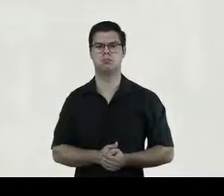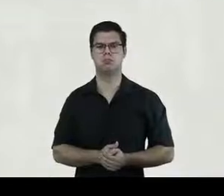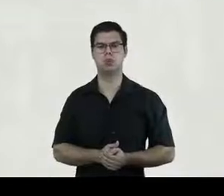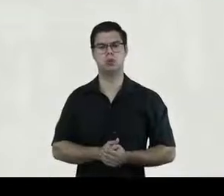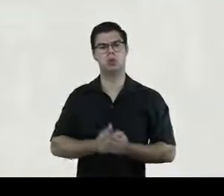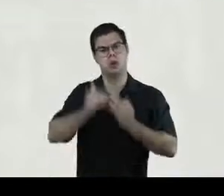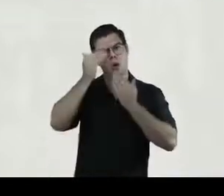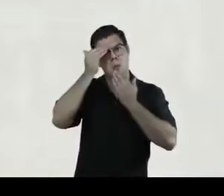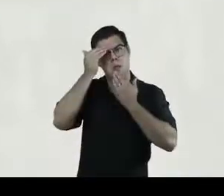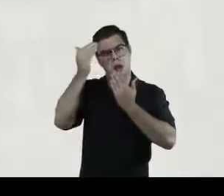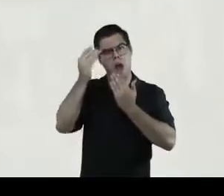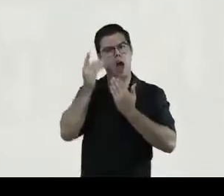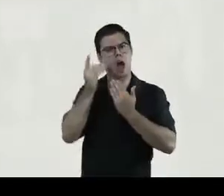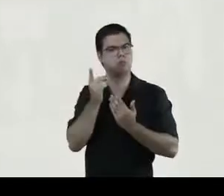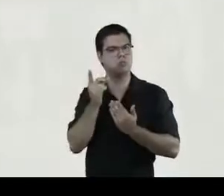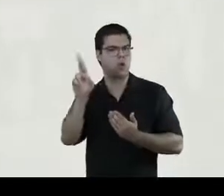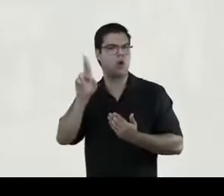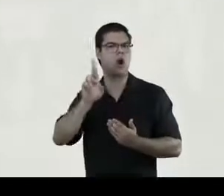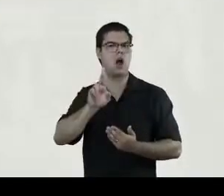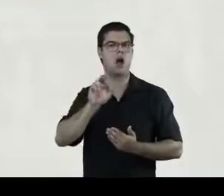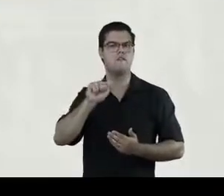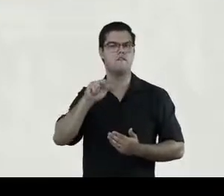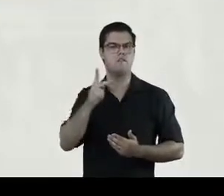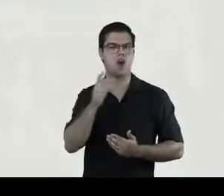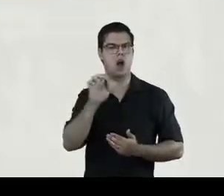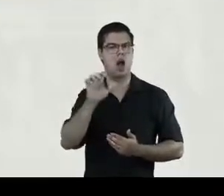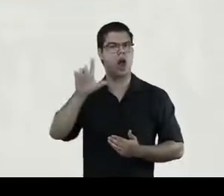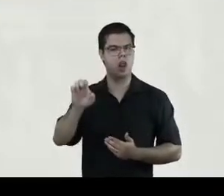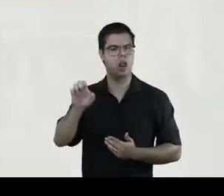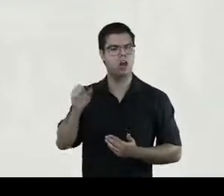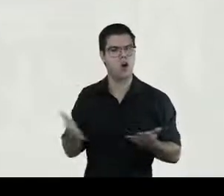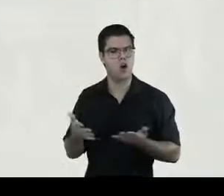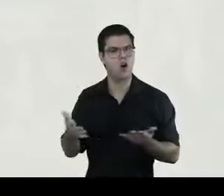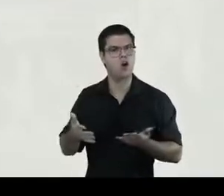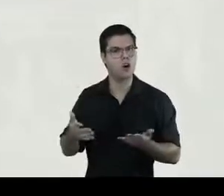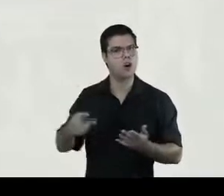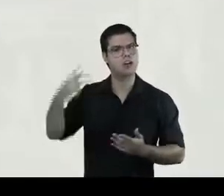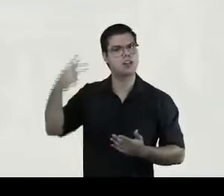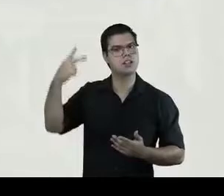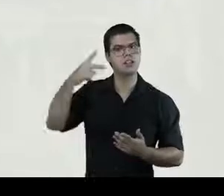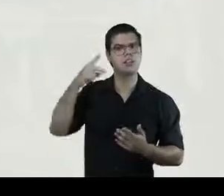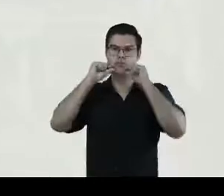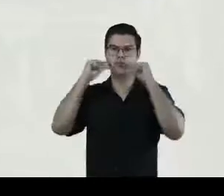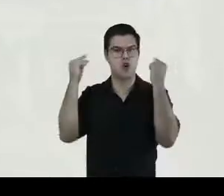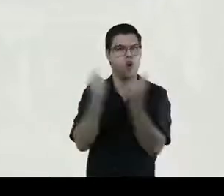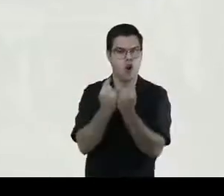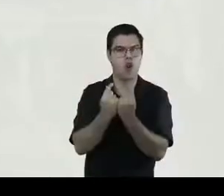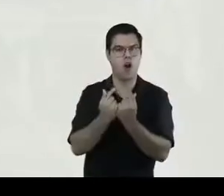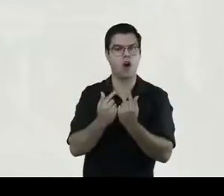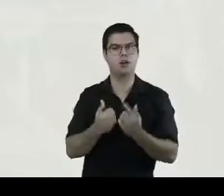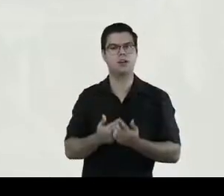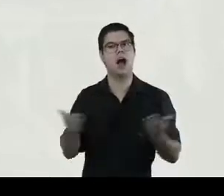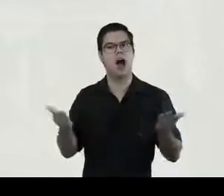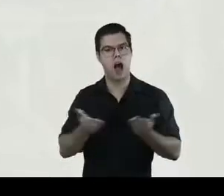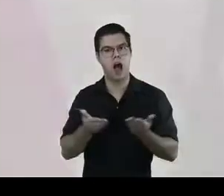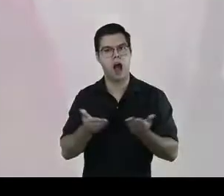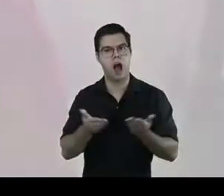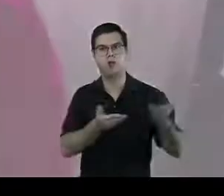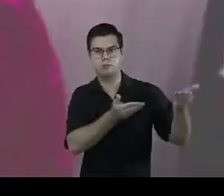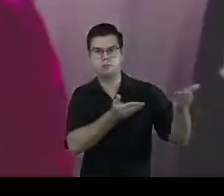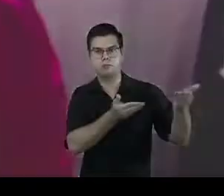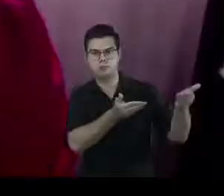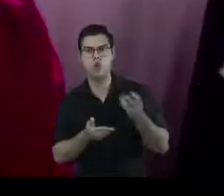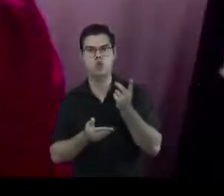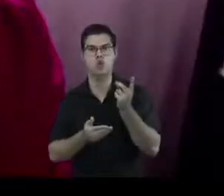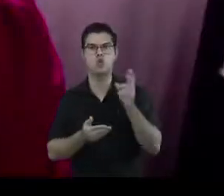Muito obrigada, doutora Rafaele, por mais uma fala no segundo dia aqui do nosso colóquio. Eu gostaria agora, então, de passar a palavra para